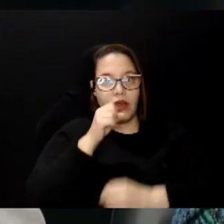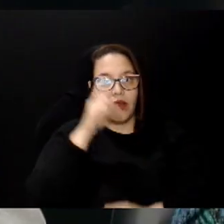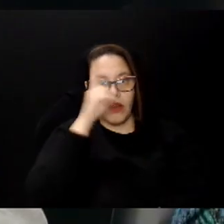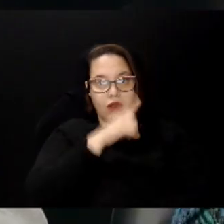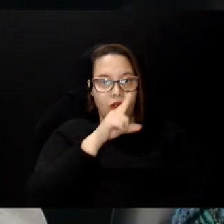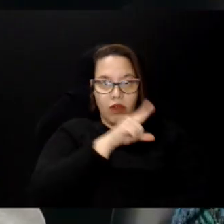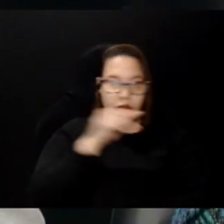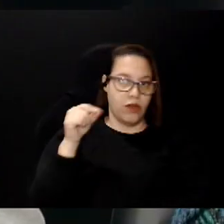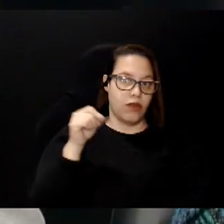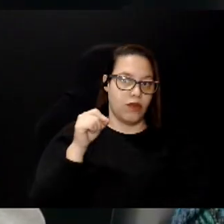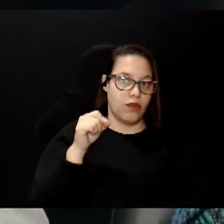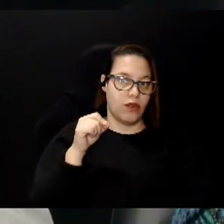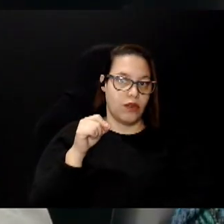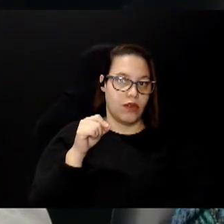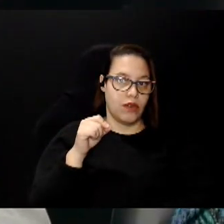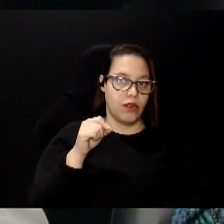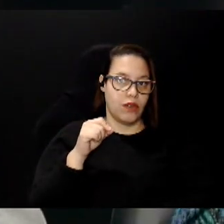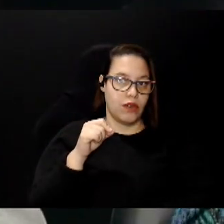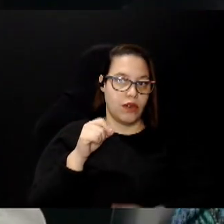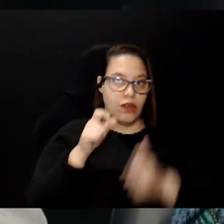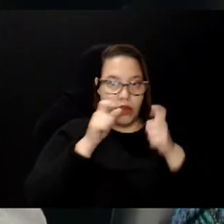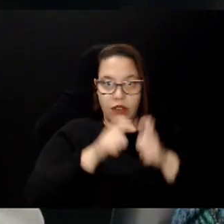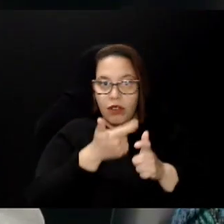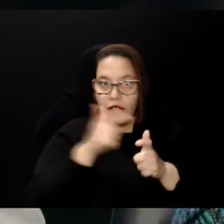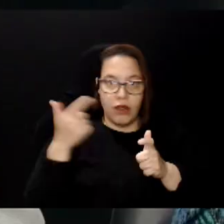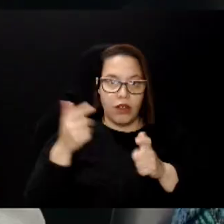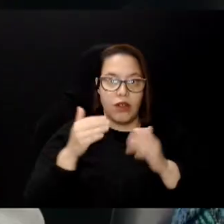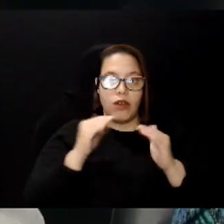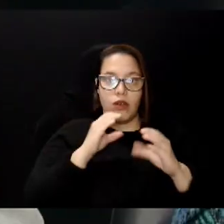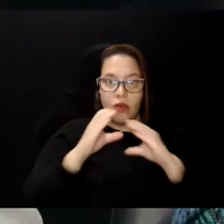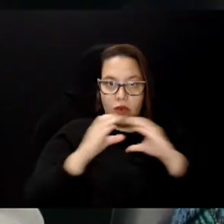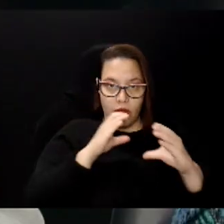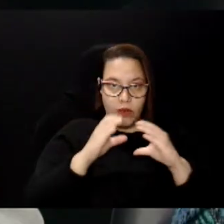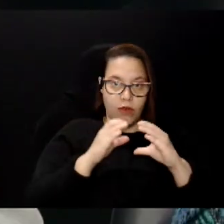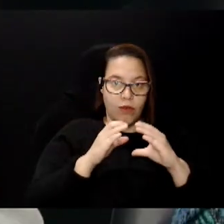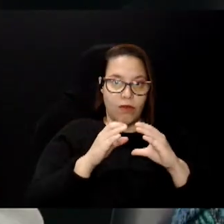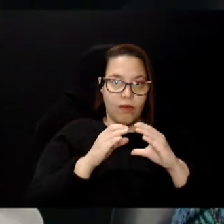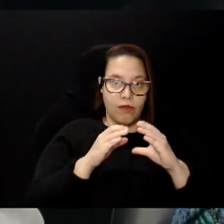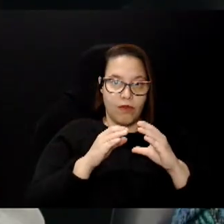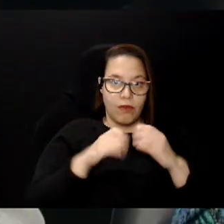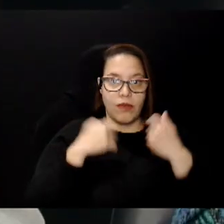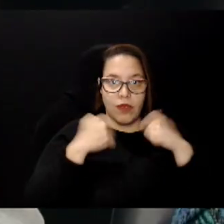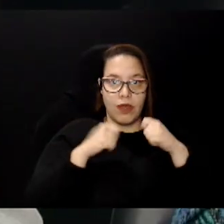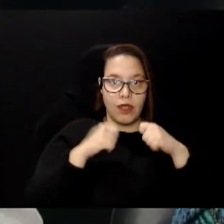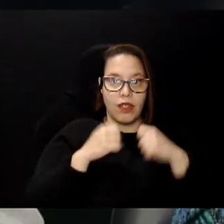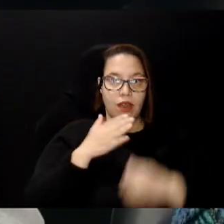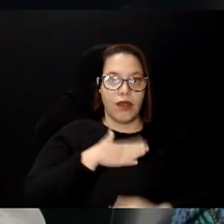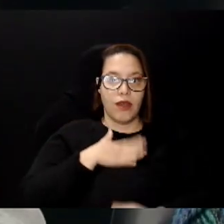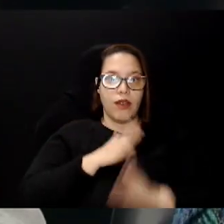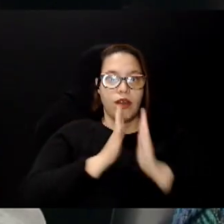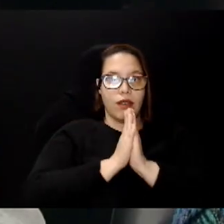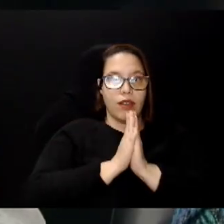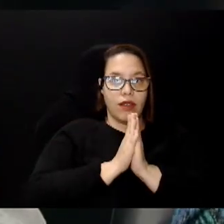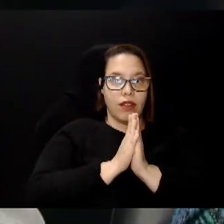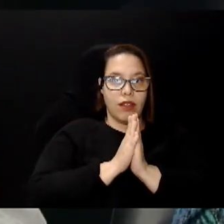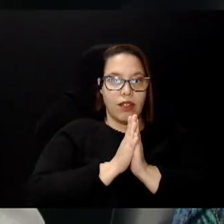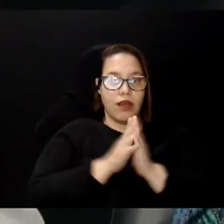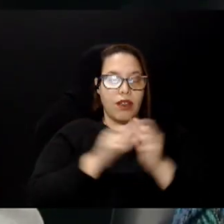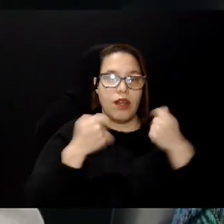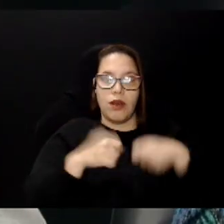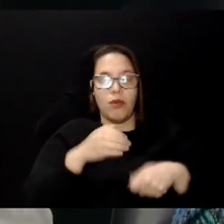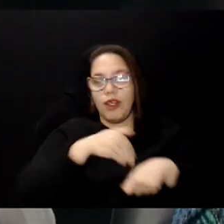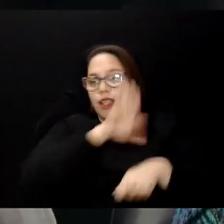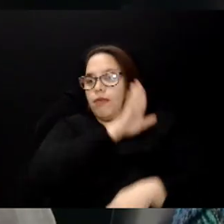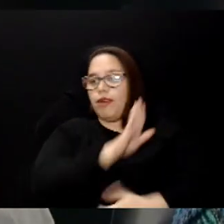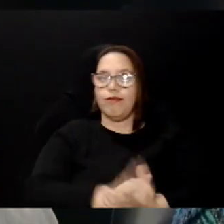vou estar num local que não tem comunicação, então caso vocês precisem de mim, por favor, desprecisem. Porque eu não vou